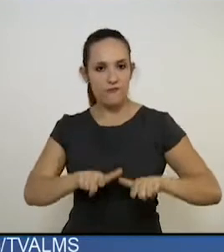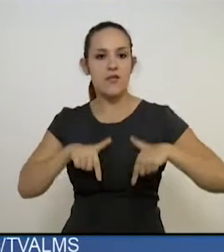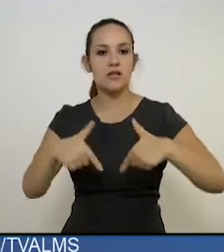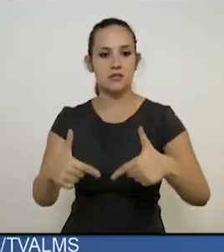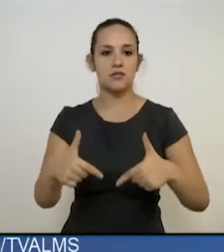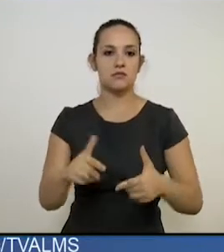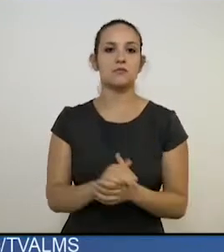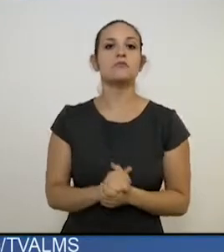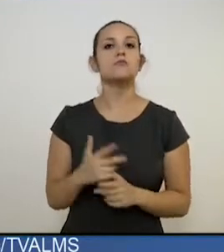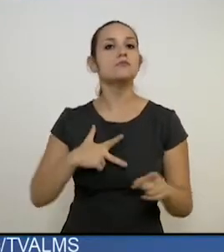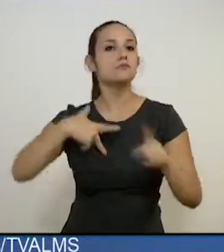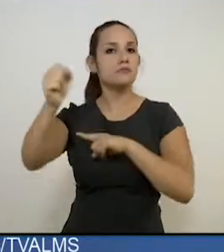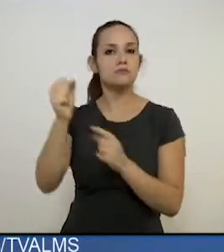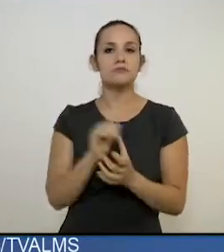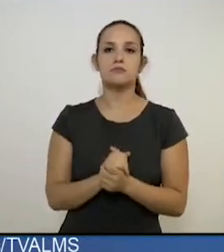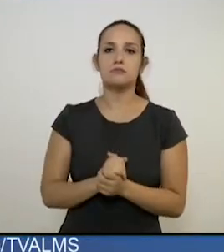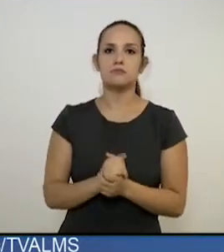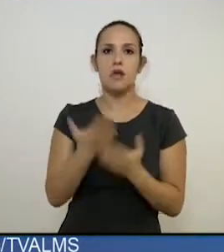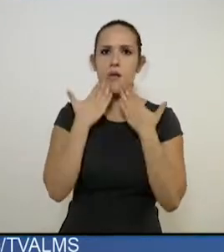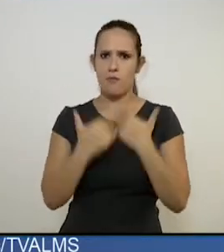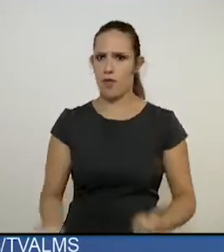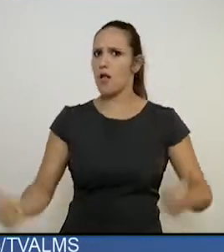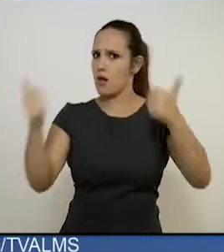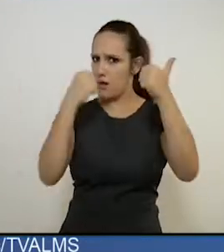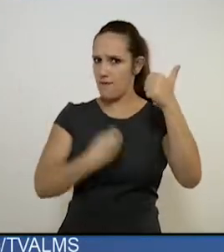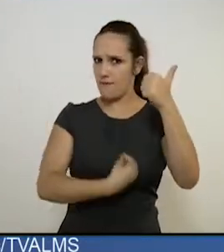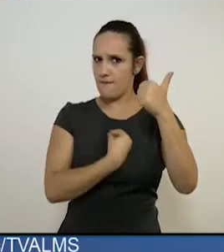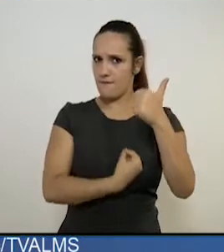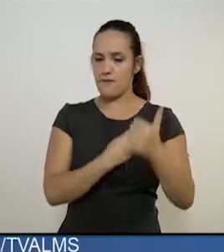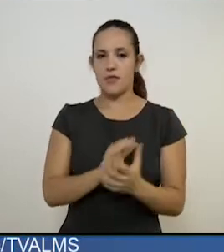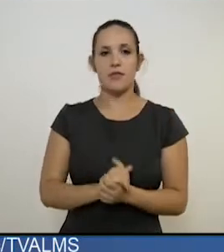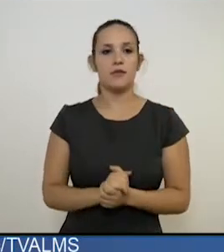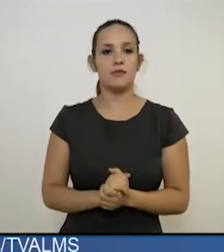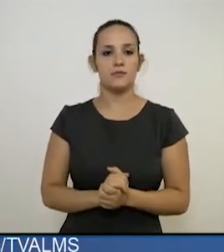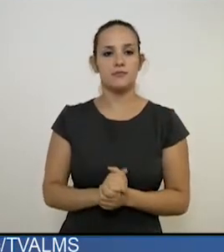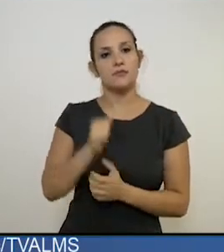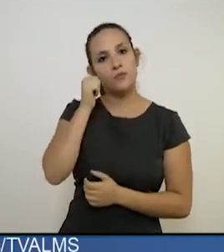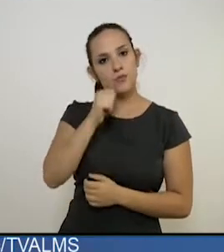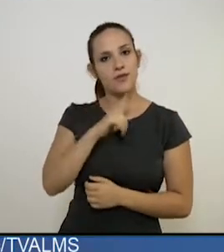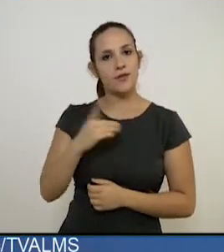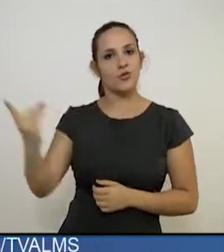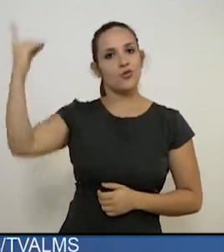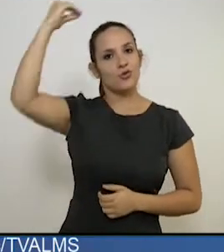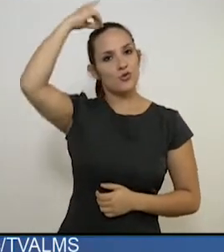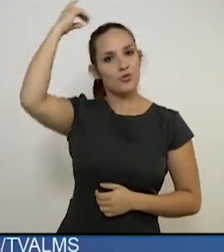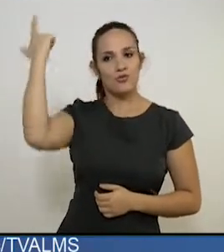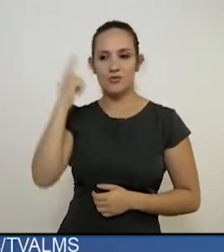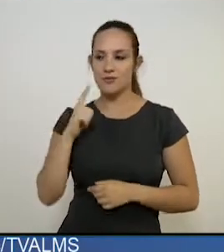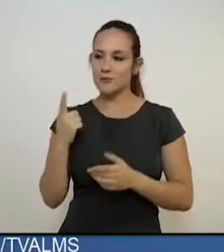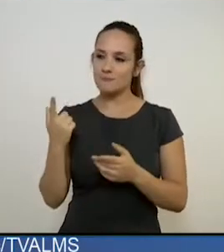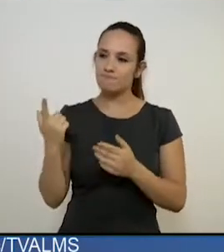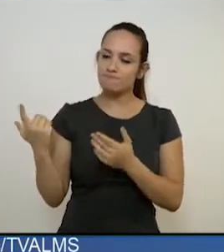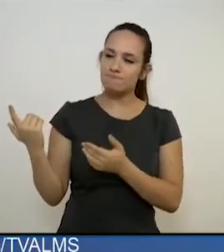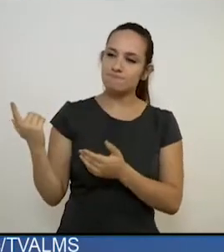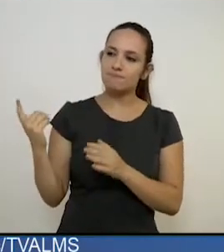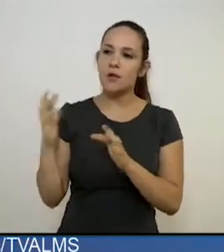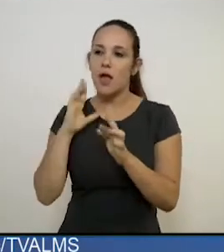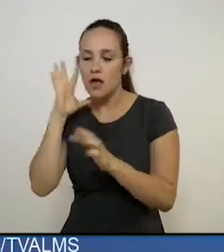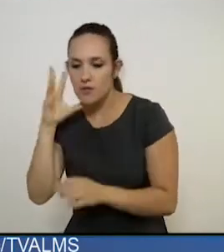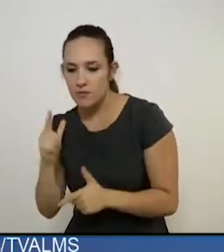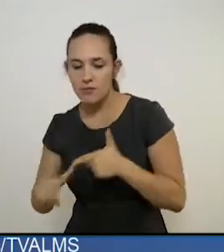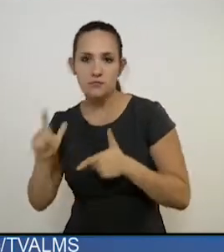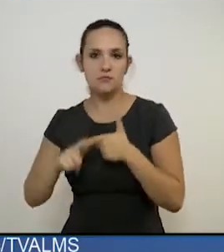sua vida em muitos aspectos melhorou. A mulher tem o dom de ser conciliadora,